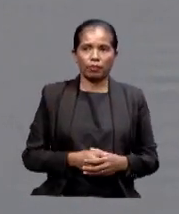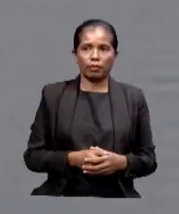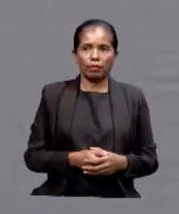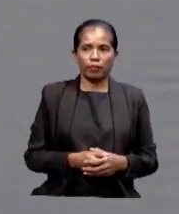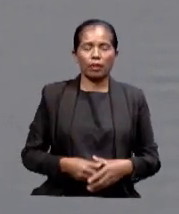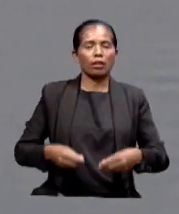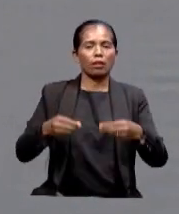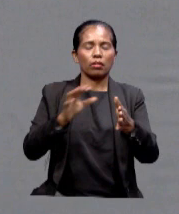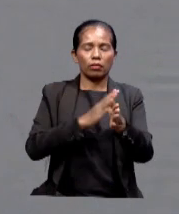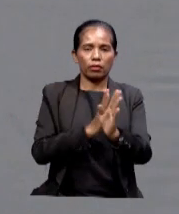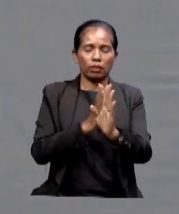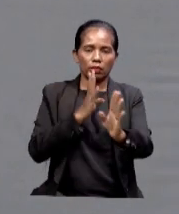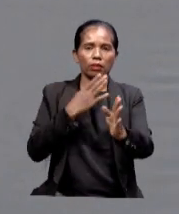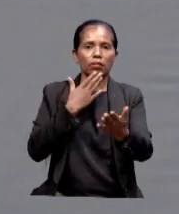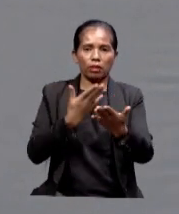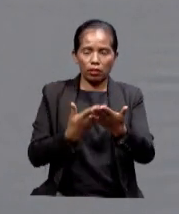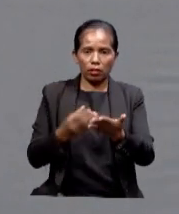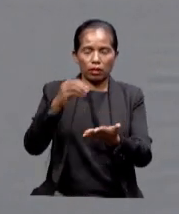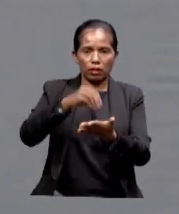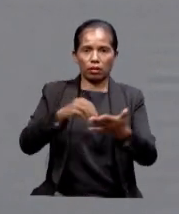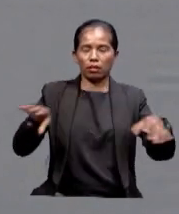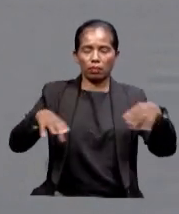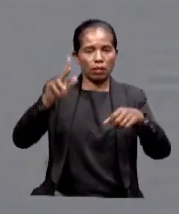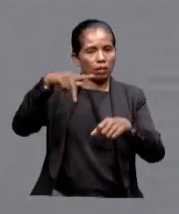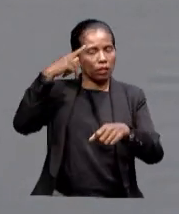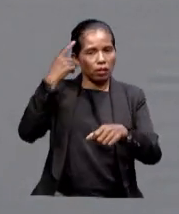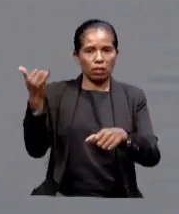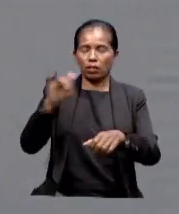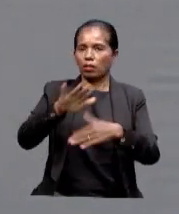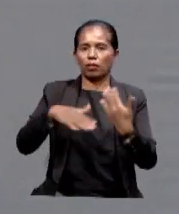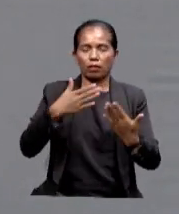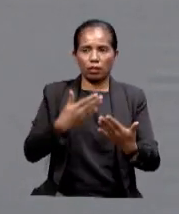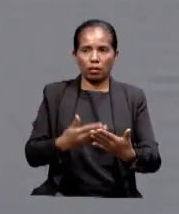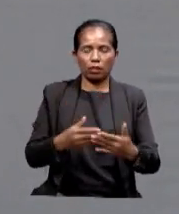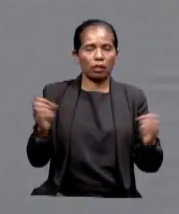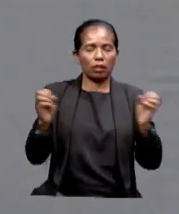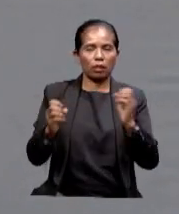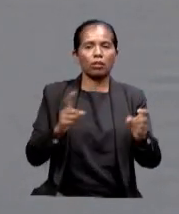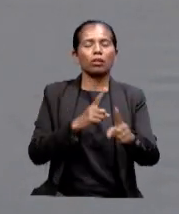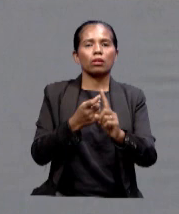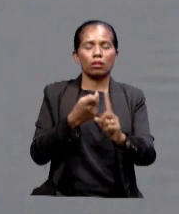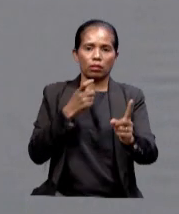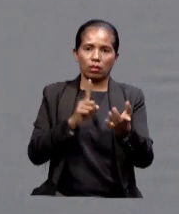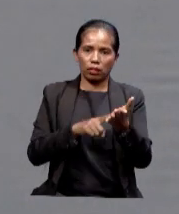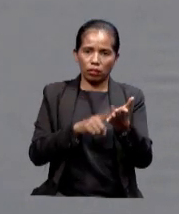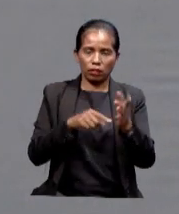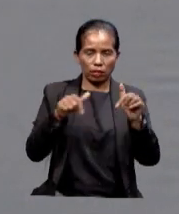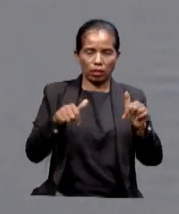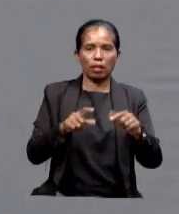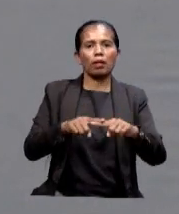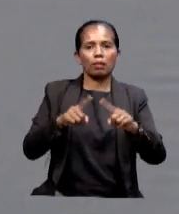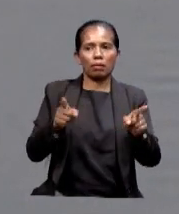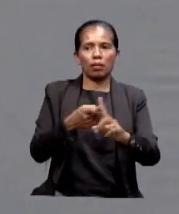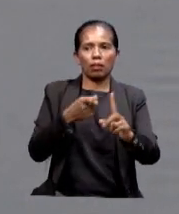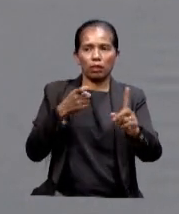Forma de aclio, a tu aprecia em meu esforço político sirahoto, lá os livros e discursos da NEM. Mas bem, livros